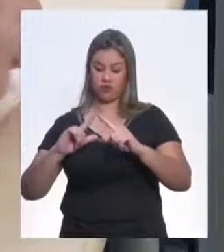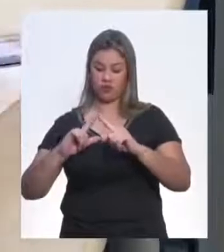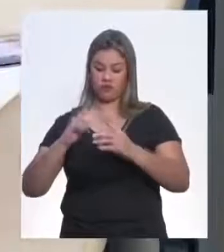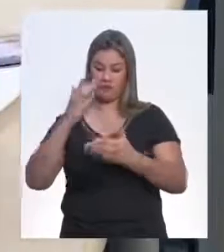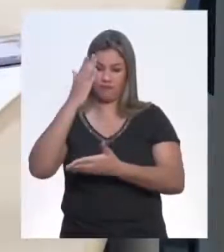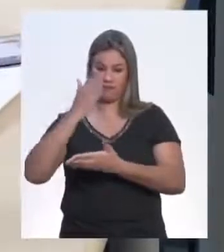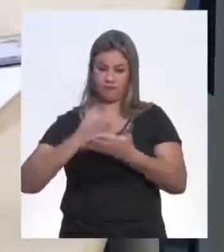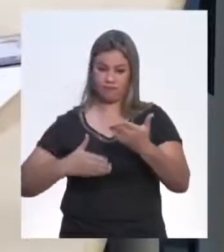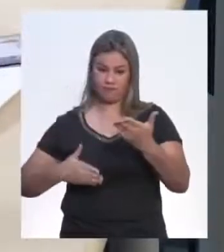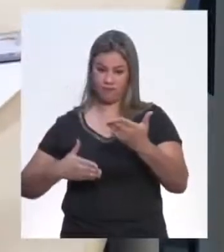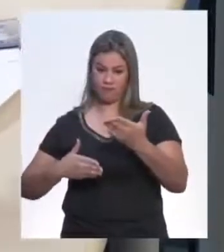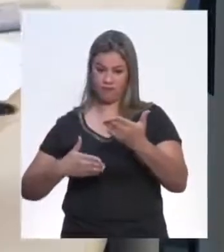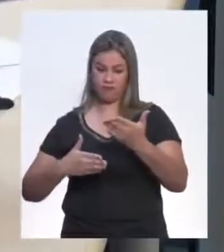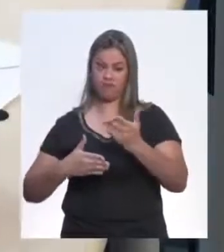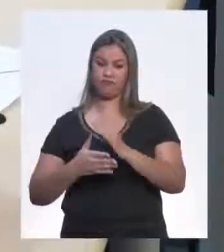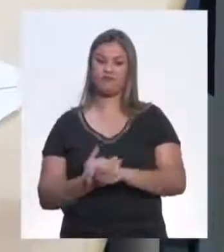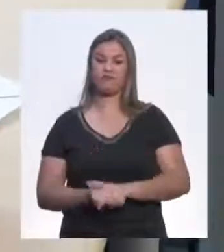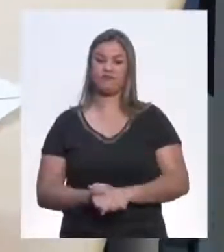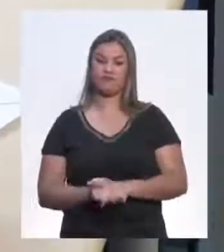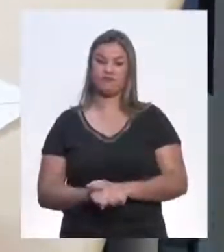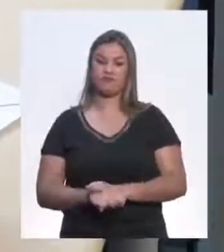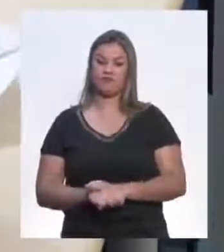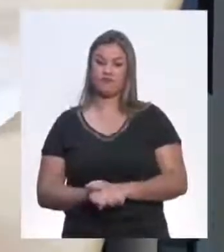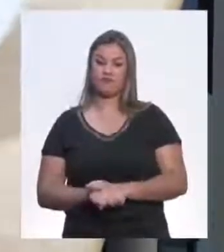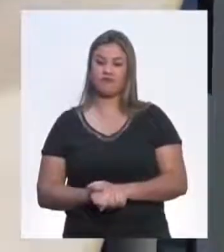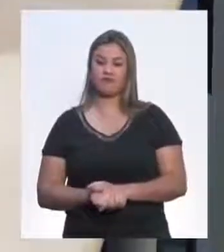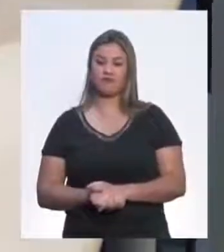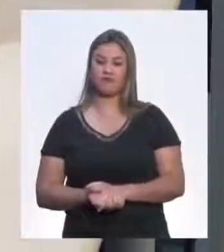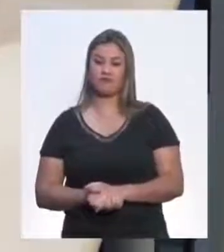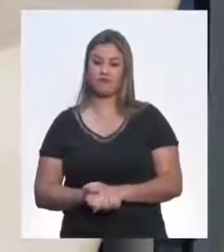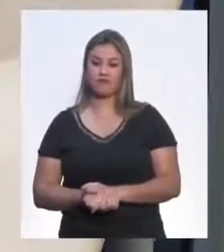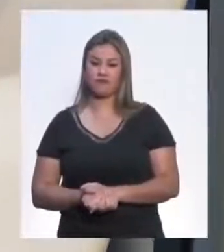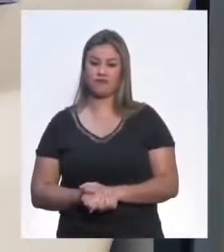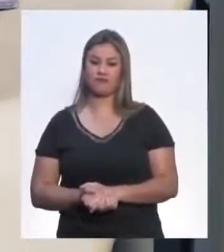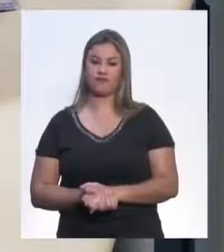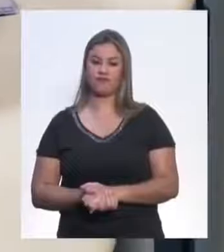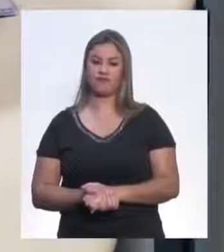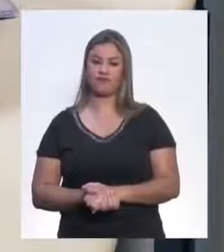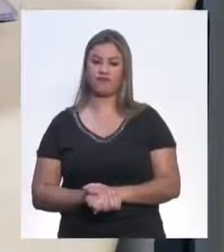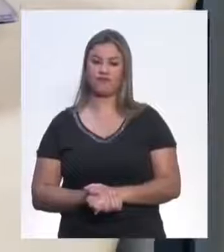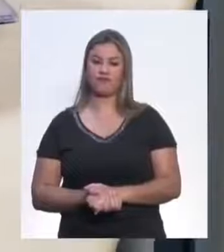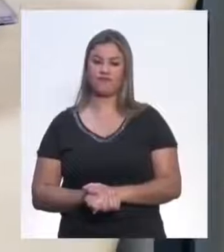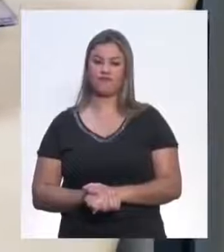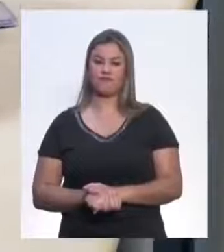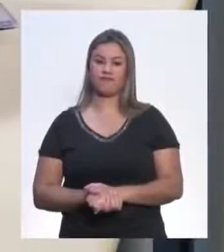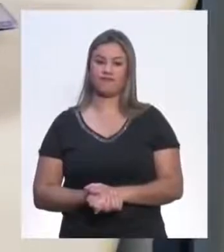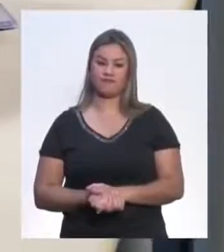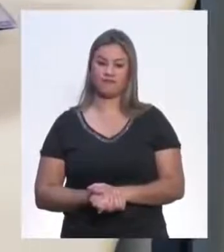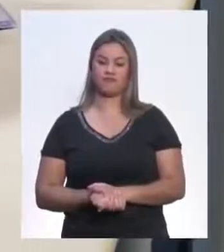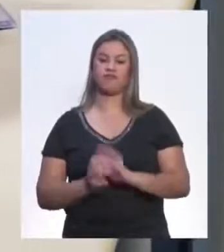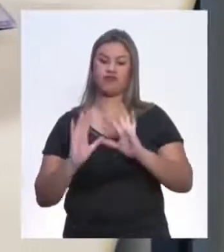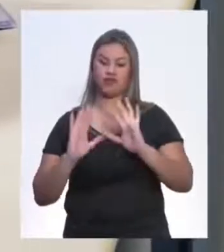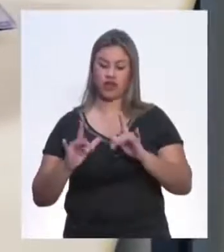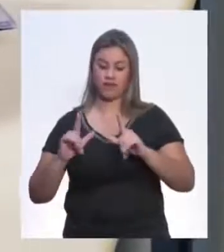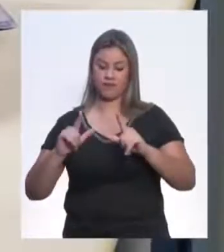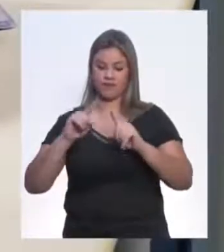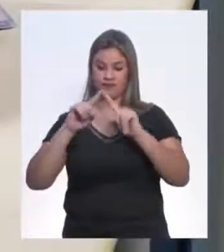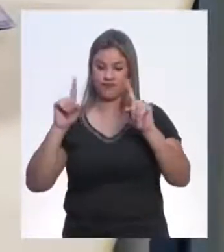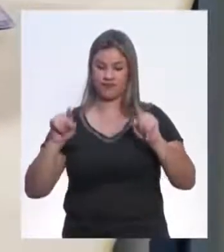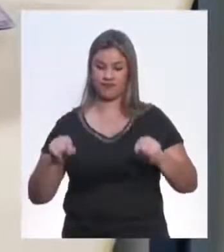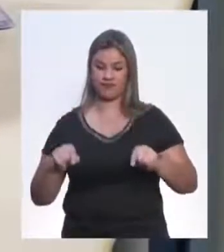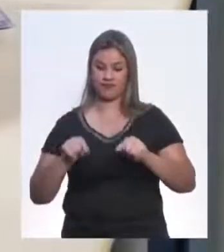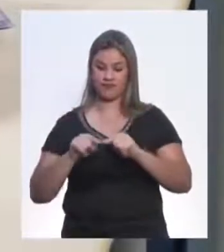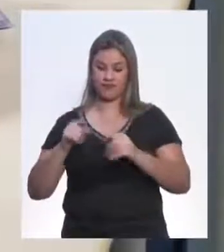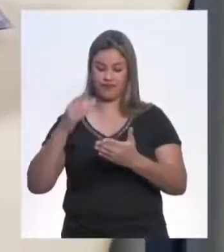ó. Dividir o triângulo ao meio aqui. Como vocês estão vendo aqui, ó. Dividir o quadrado ao meio aqui, achando na